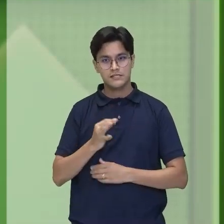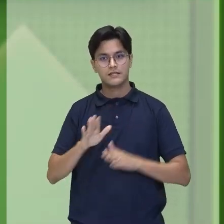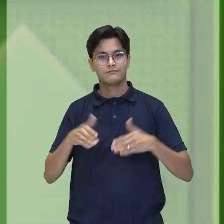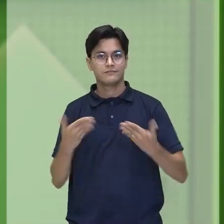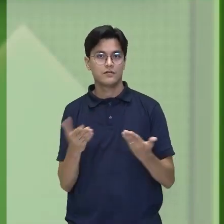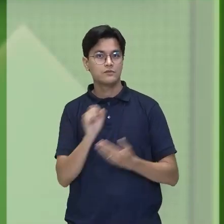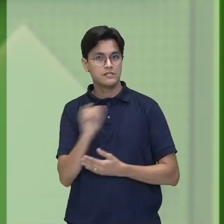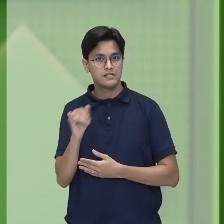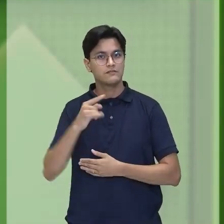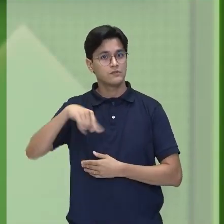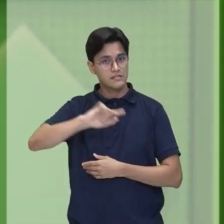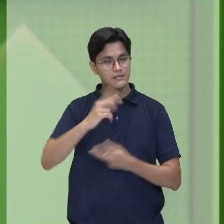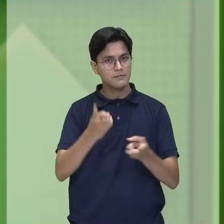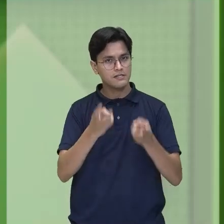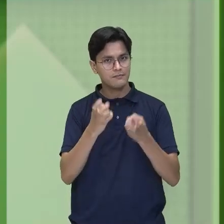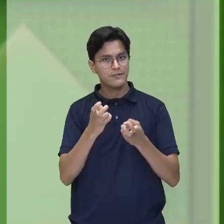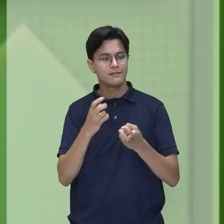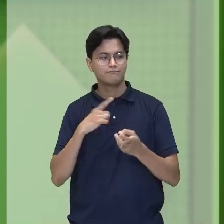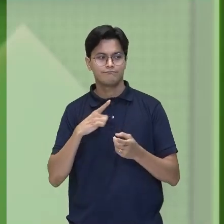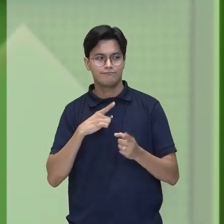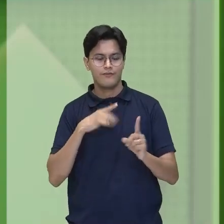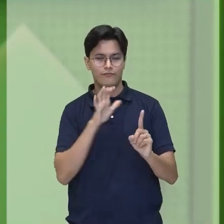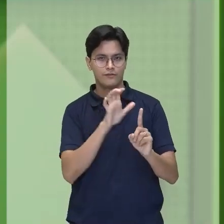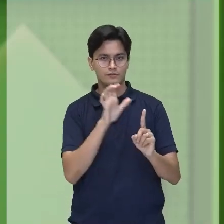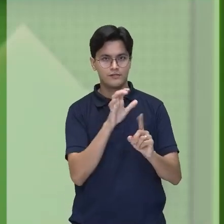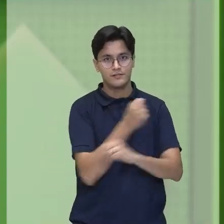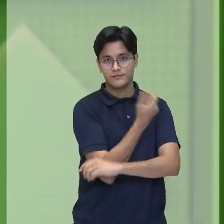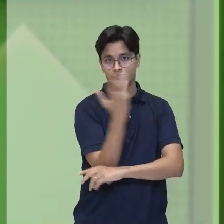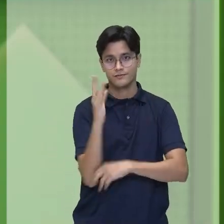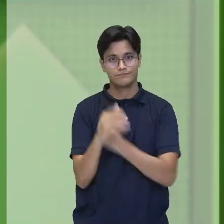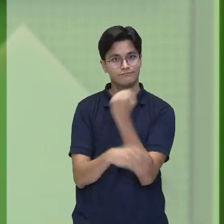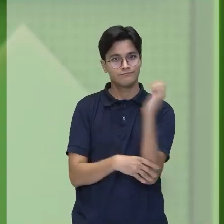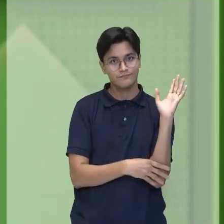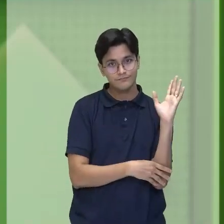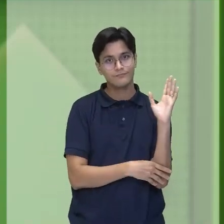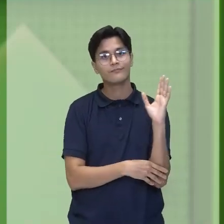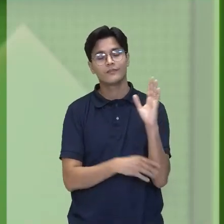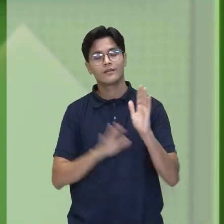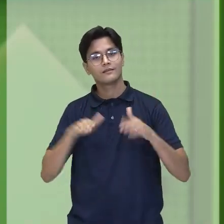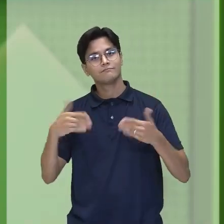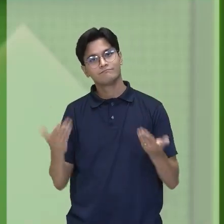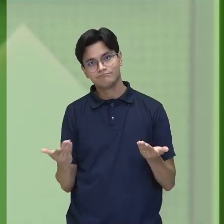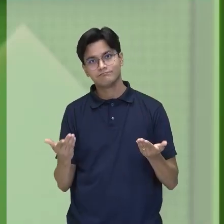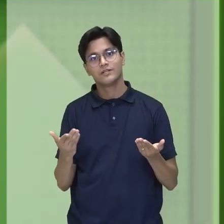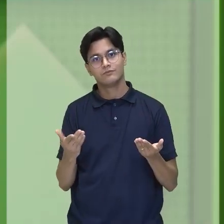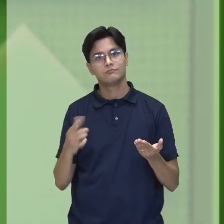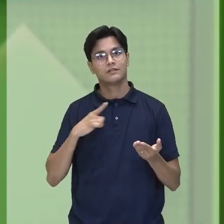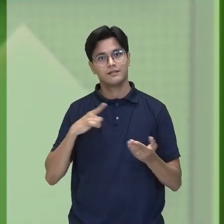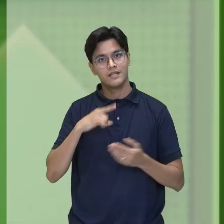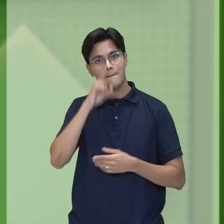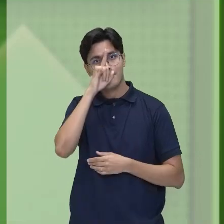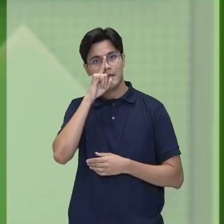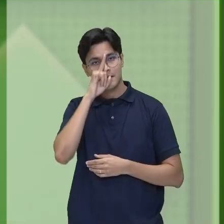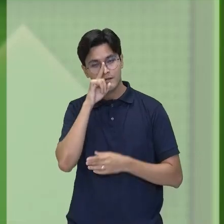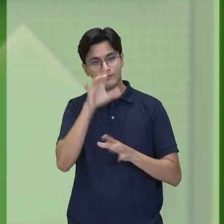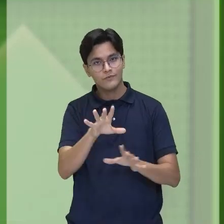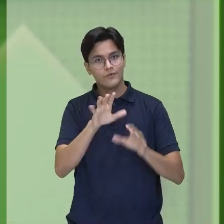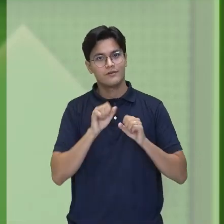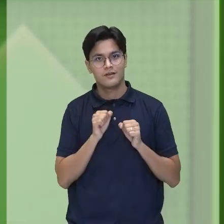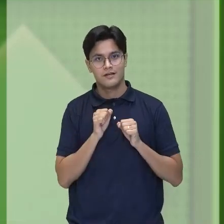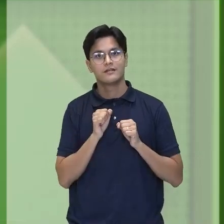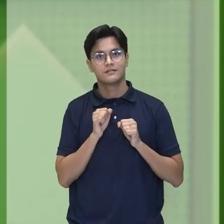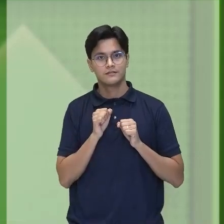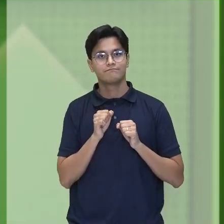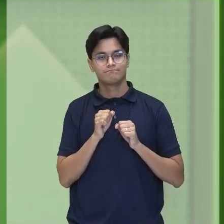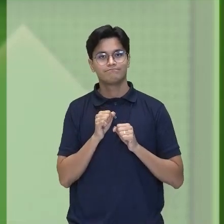ambiente, né, saiba que você pode estar arriscando ser pego por uma dessas doenças, tá? Bom, a gente pode fazer